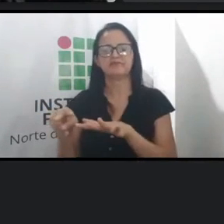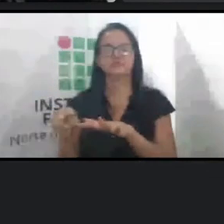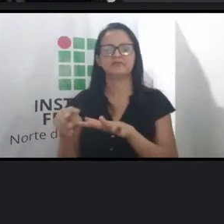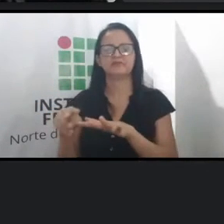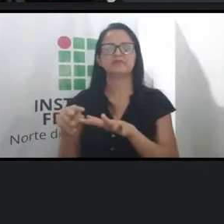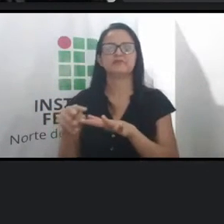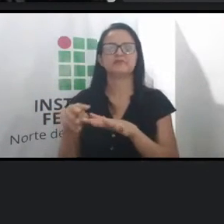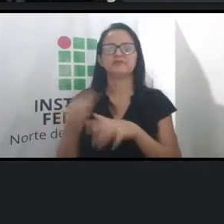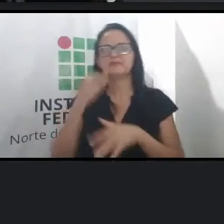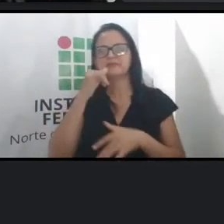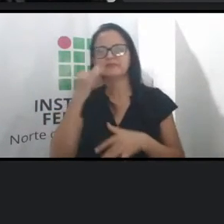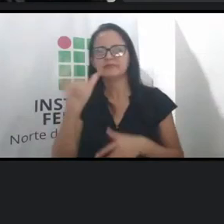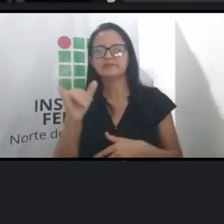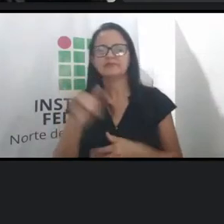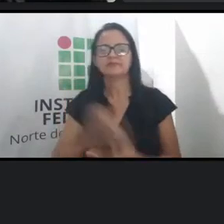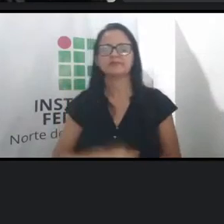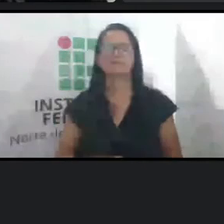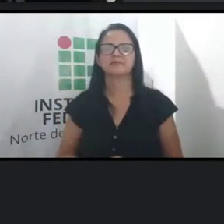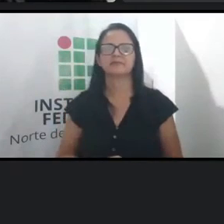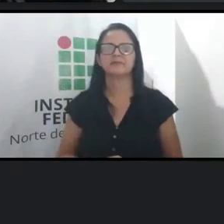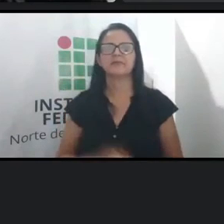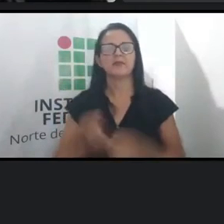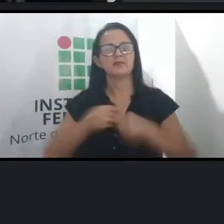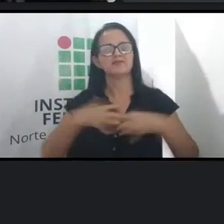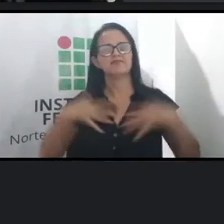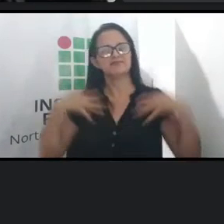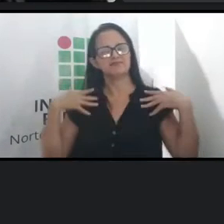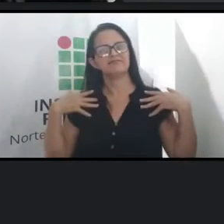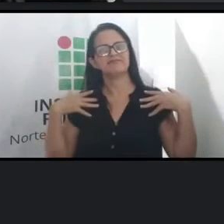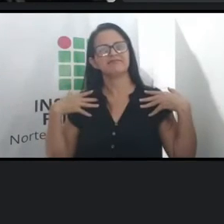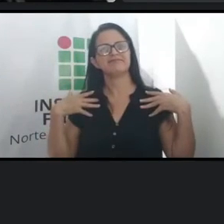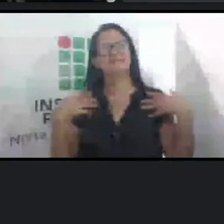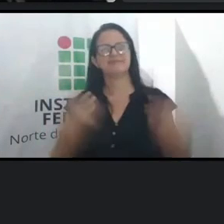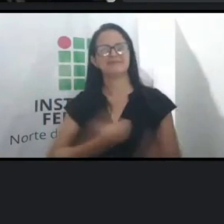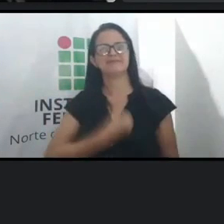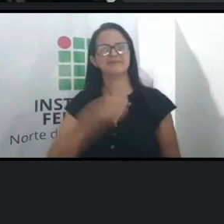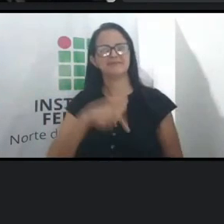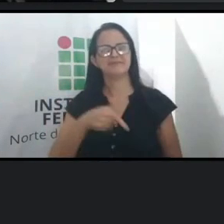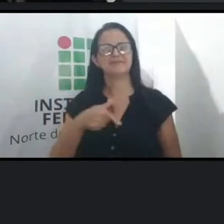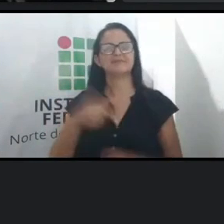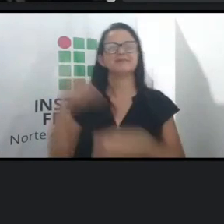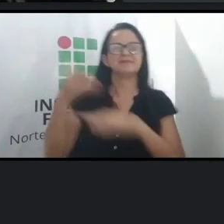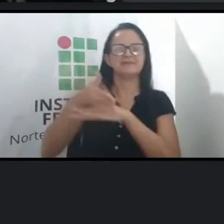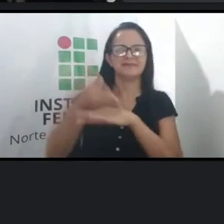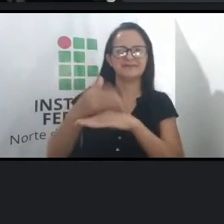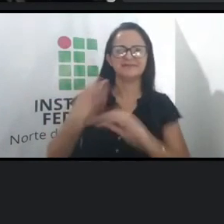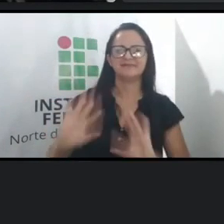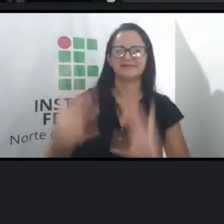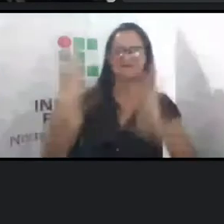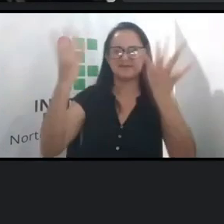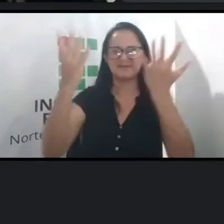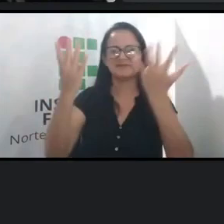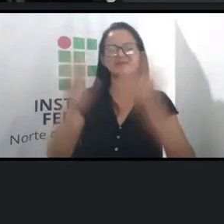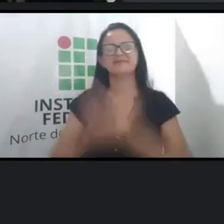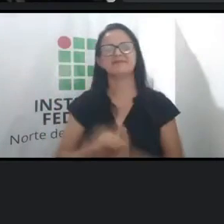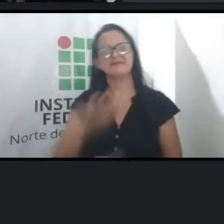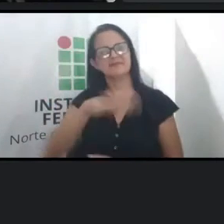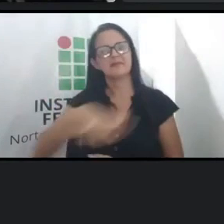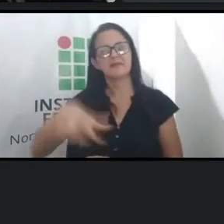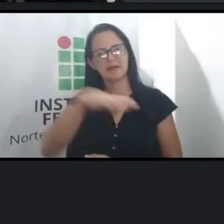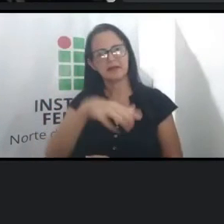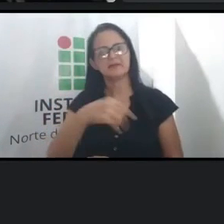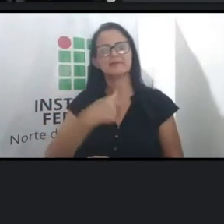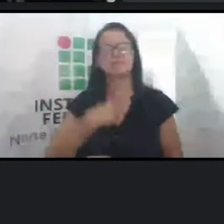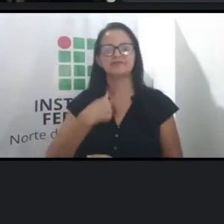poder participar deste evento e ser uma área na qual sou